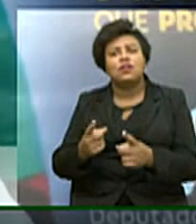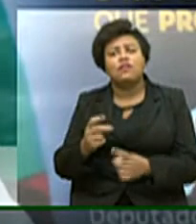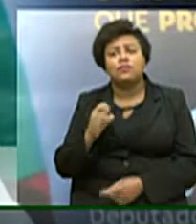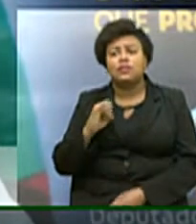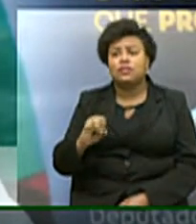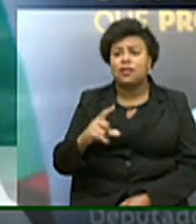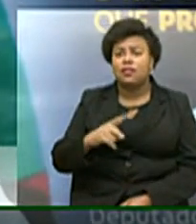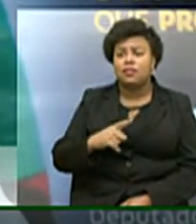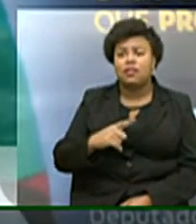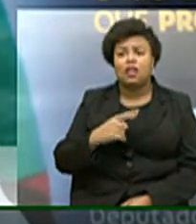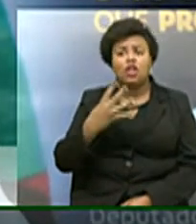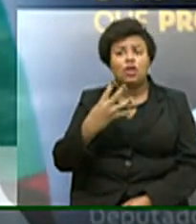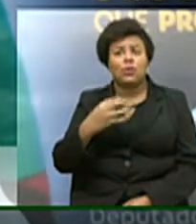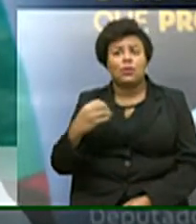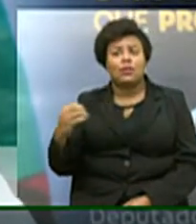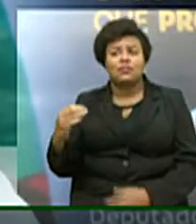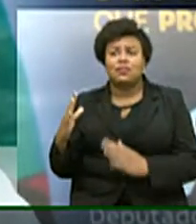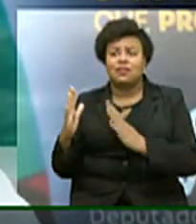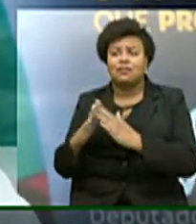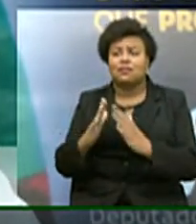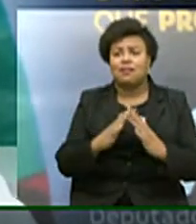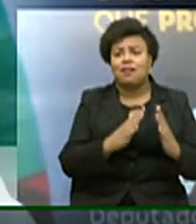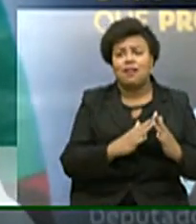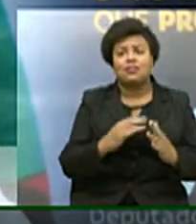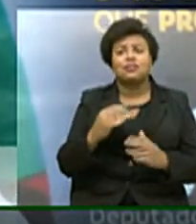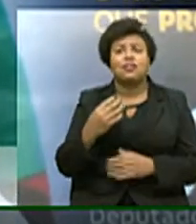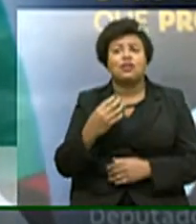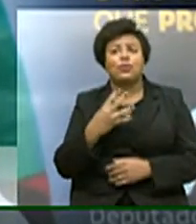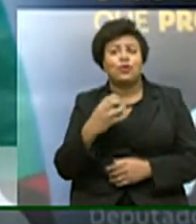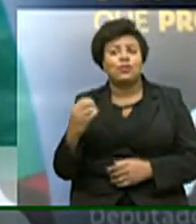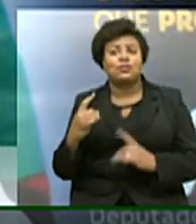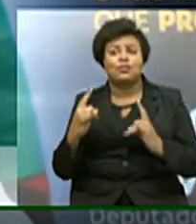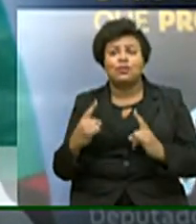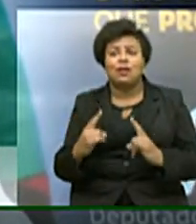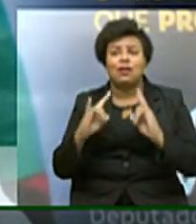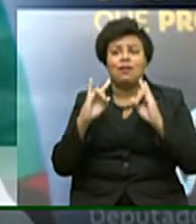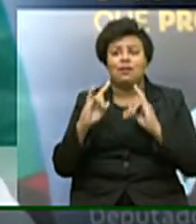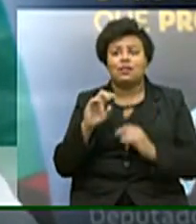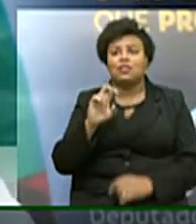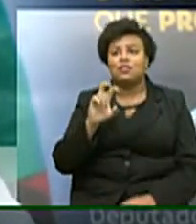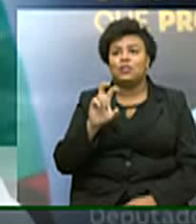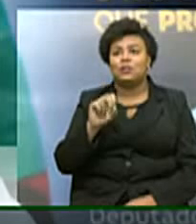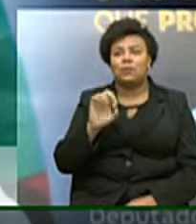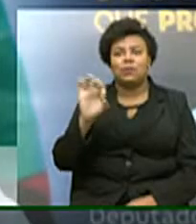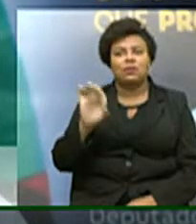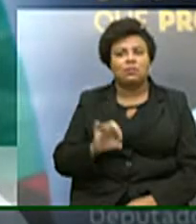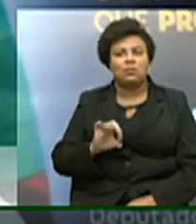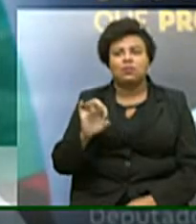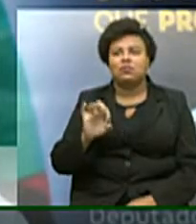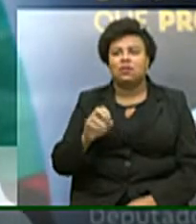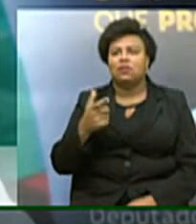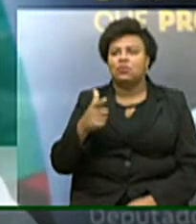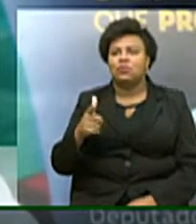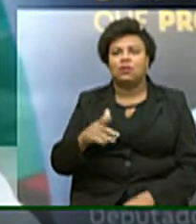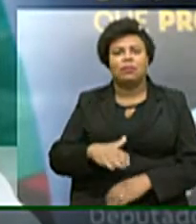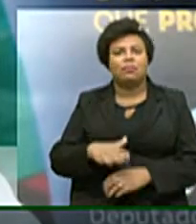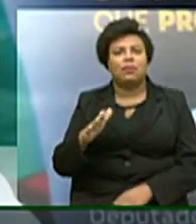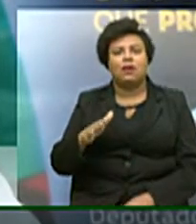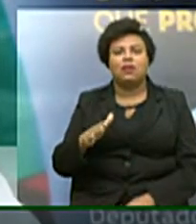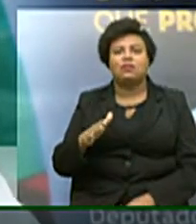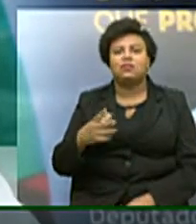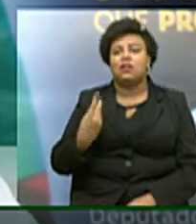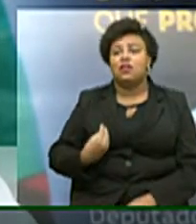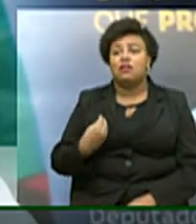tem 400 casas num lugar ou 400 apartamentos num local, 50% não está mais lá com quem, para